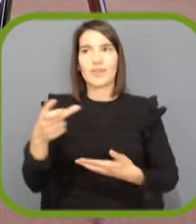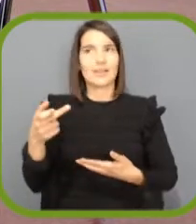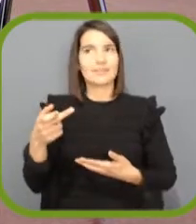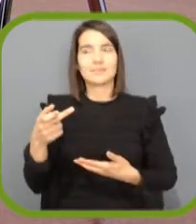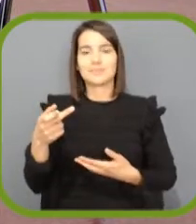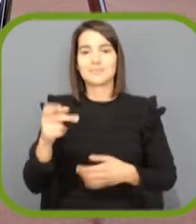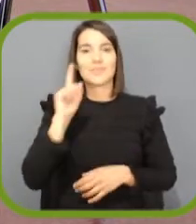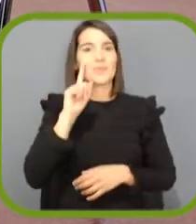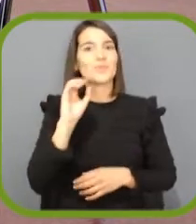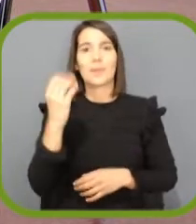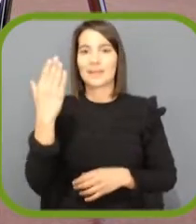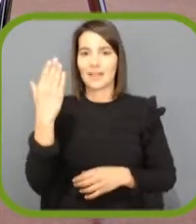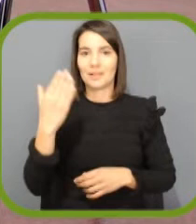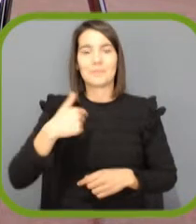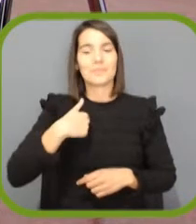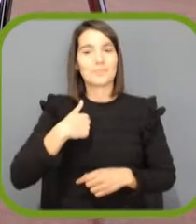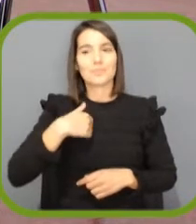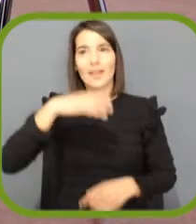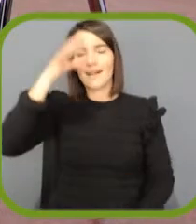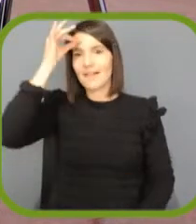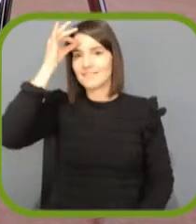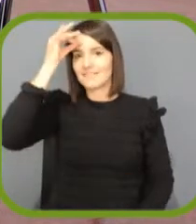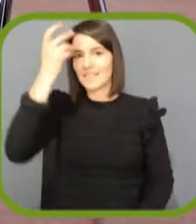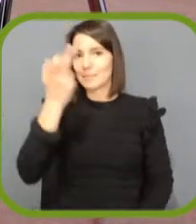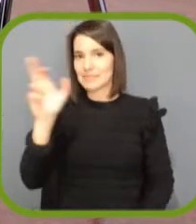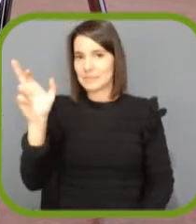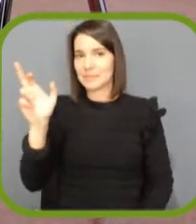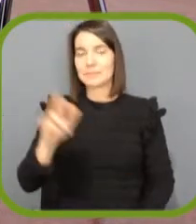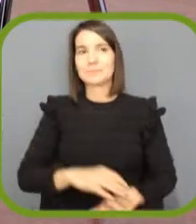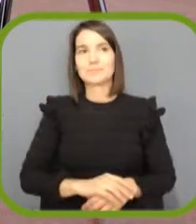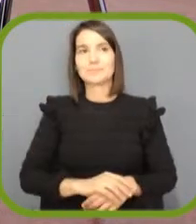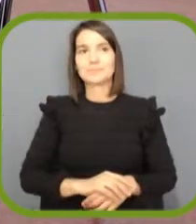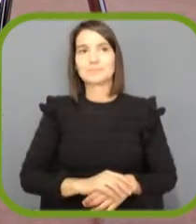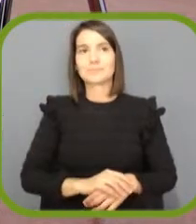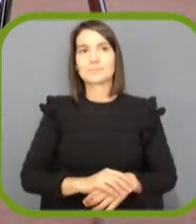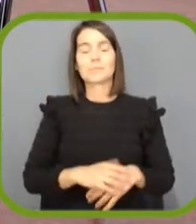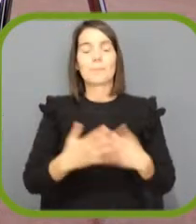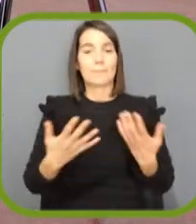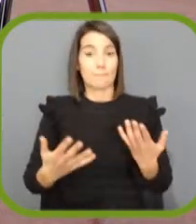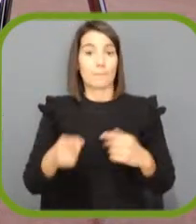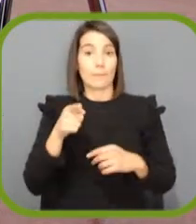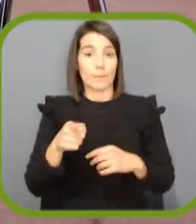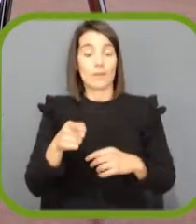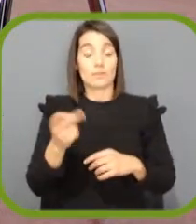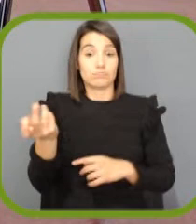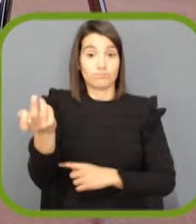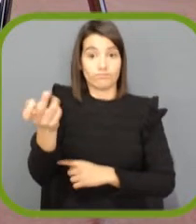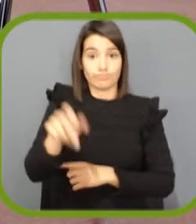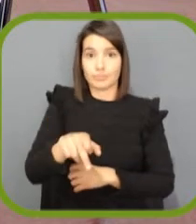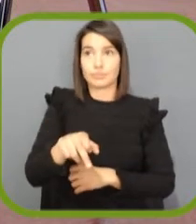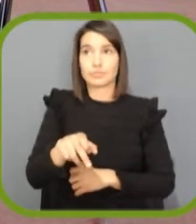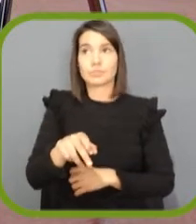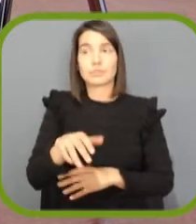uma frase essencial e que eu nunca mais me esqueci, que é, perante